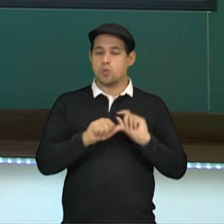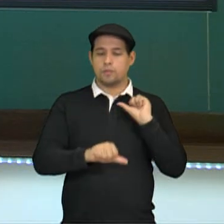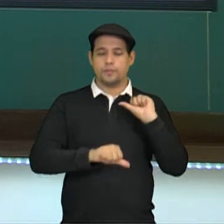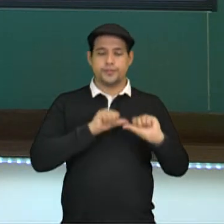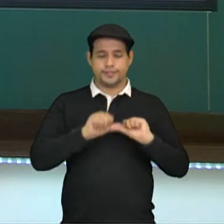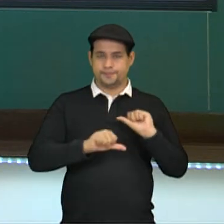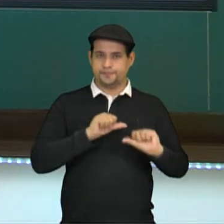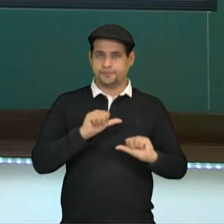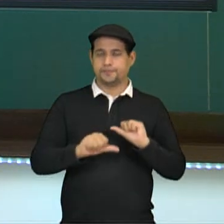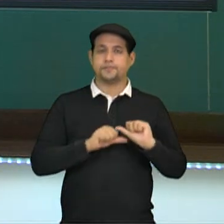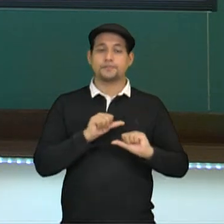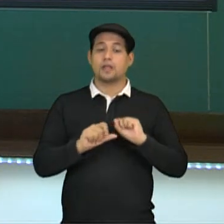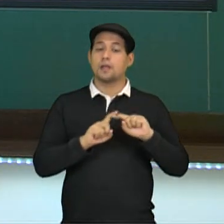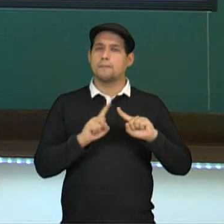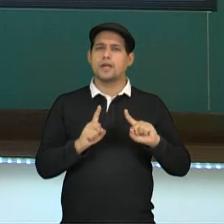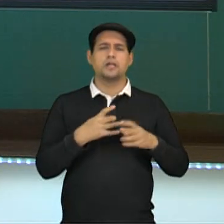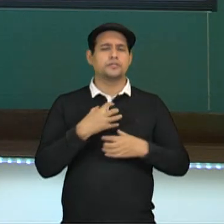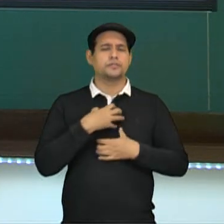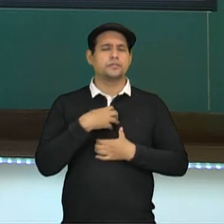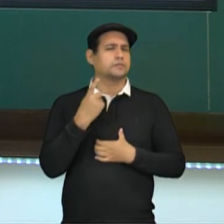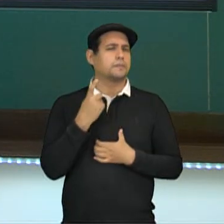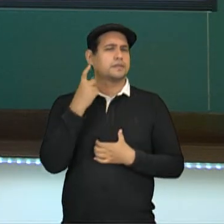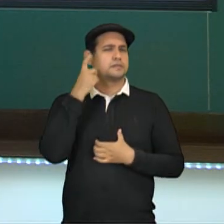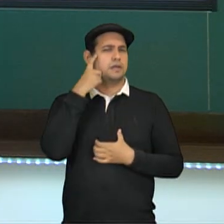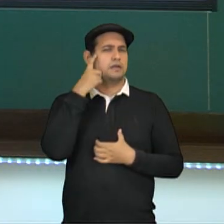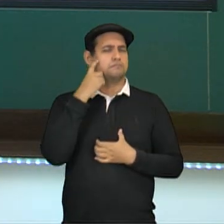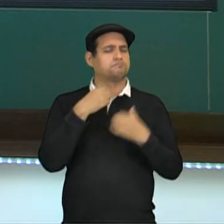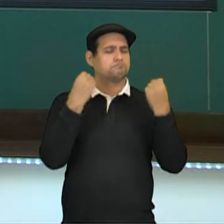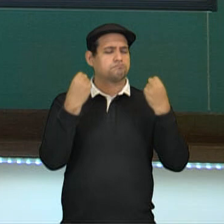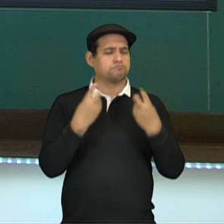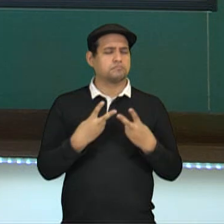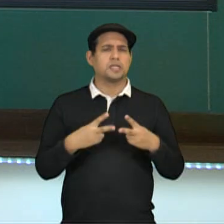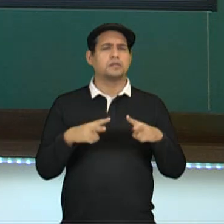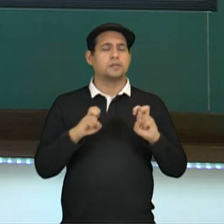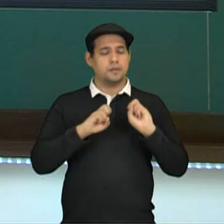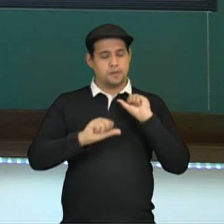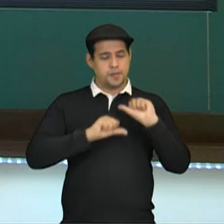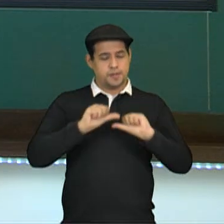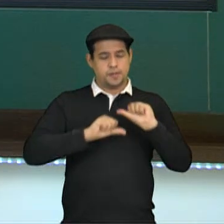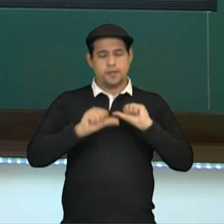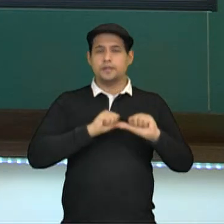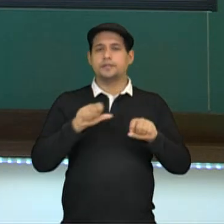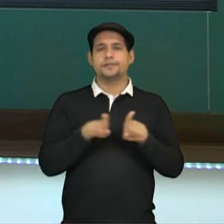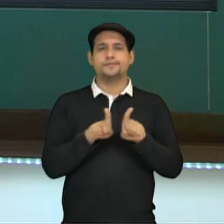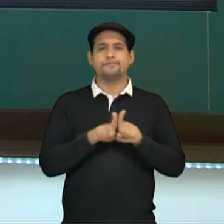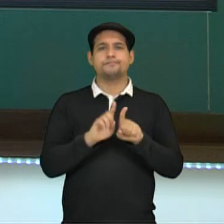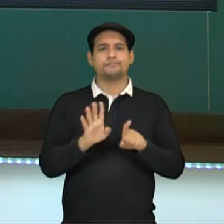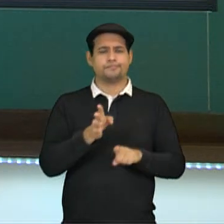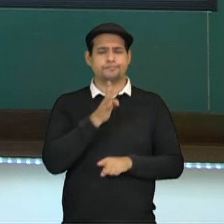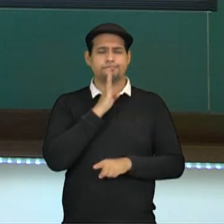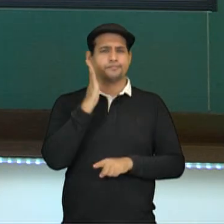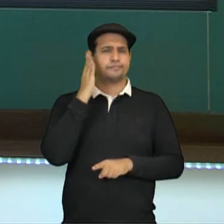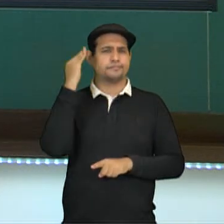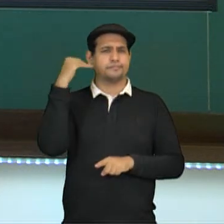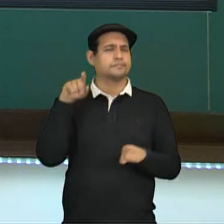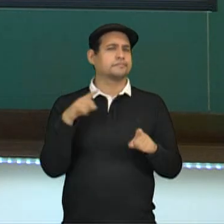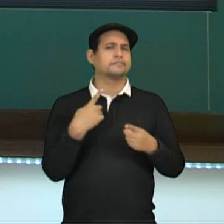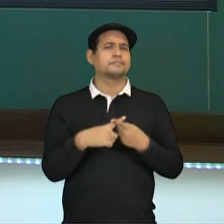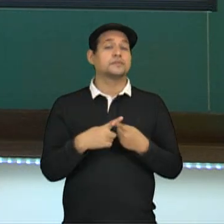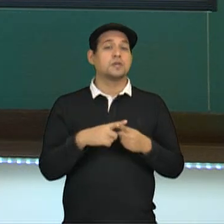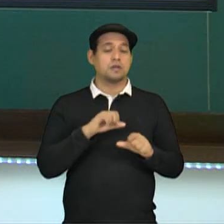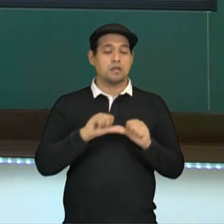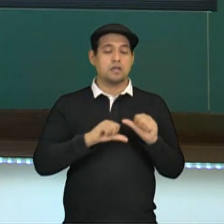imutáveis. Esse pensamento, que fala bastante em mudanças, ele ficou conhecido